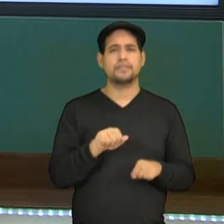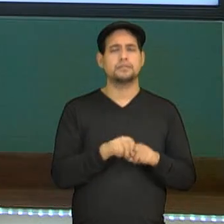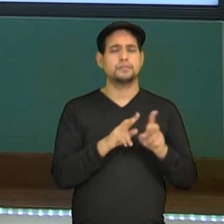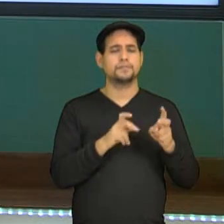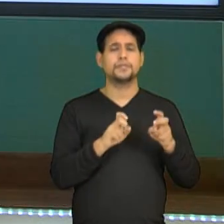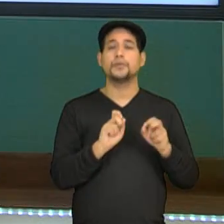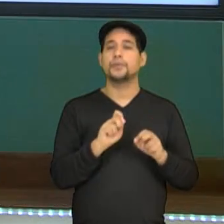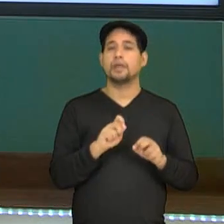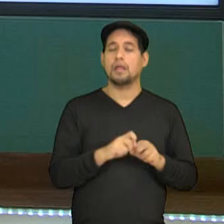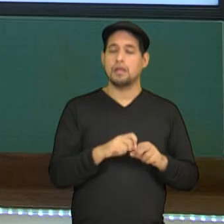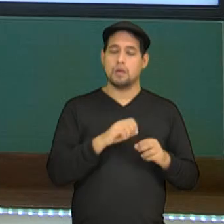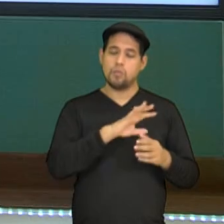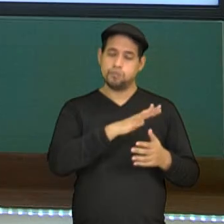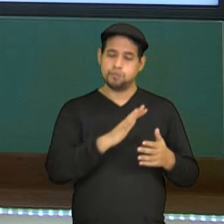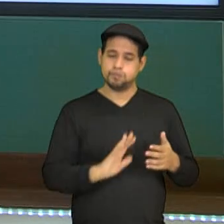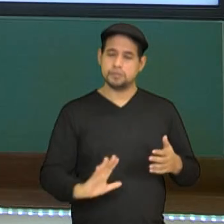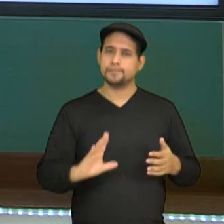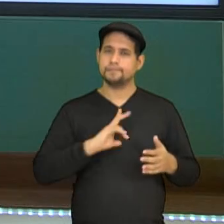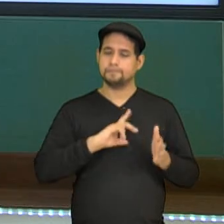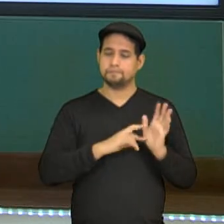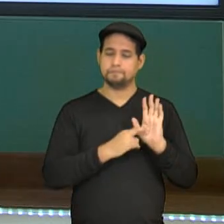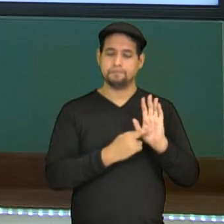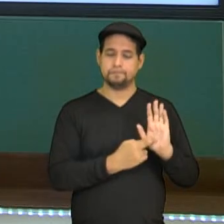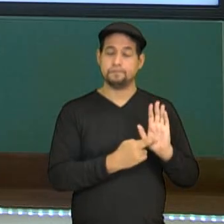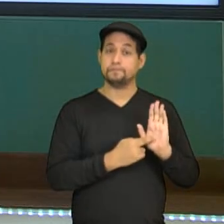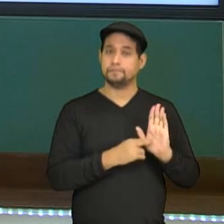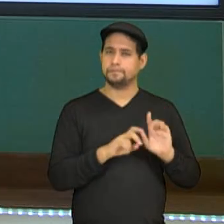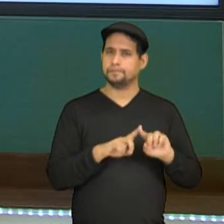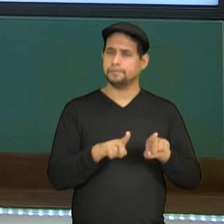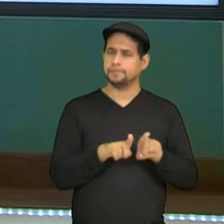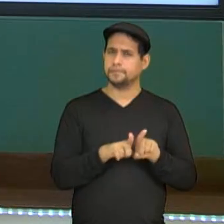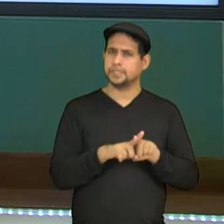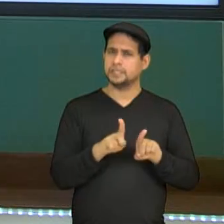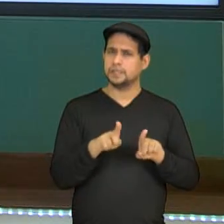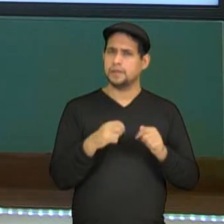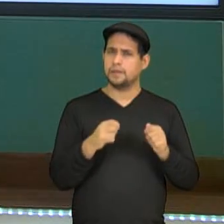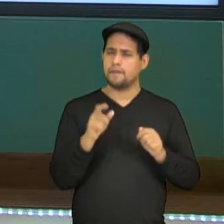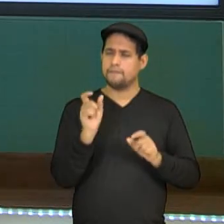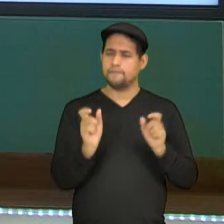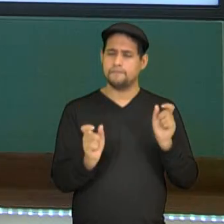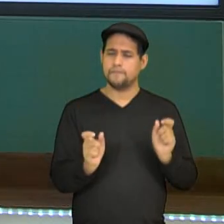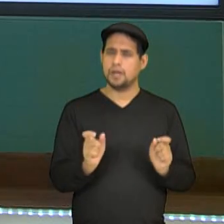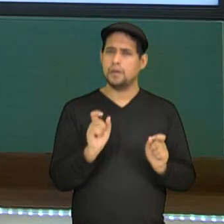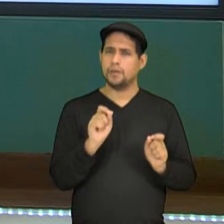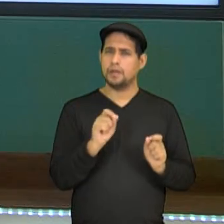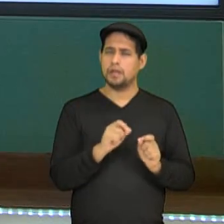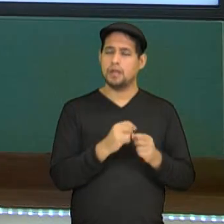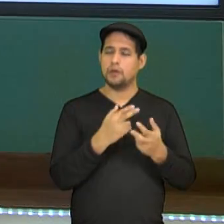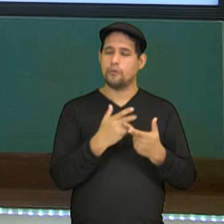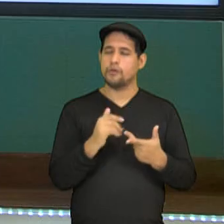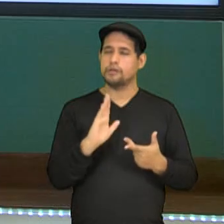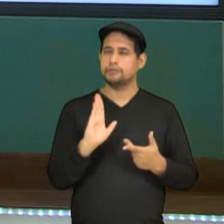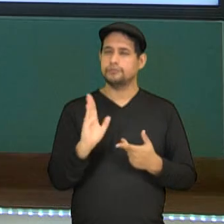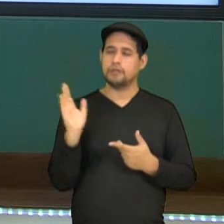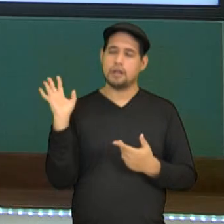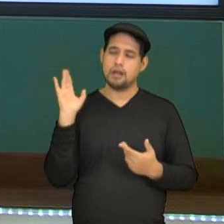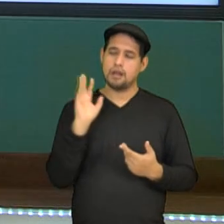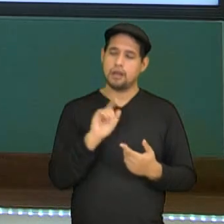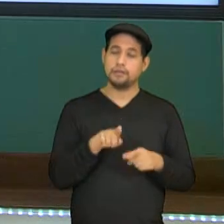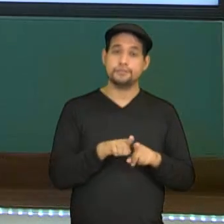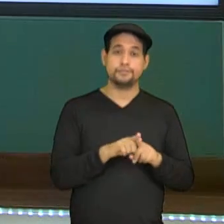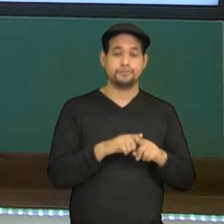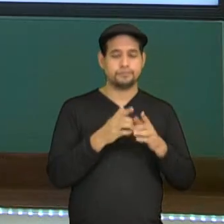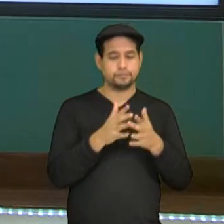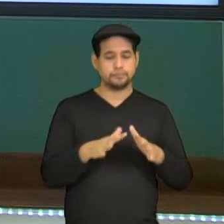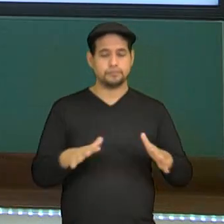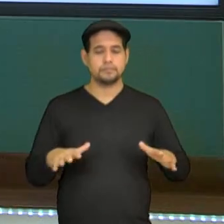a unidade de relevo a qual representa. E nela, obviamente, você deve caracterizar aquelas questões que nós puxamos da planície